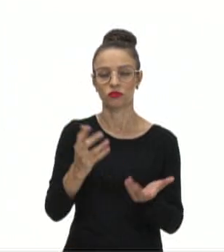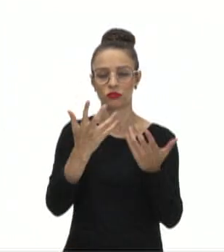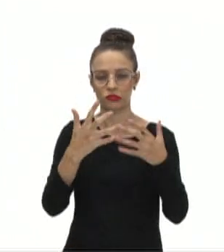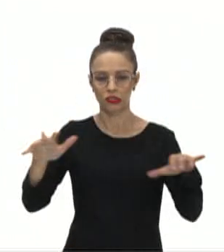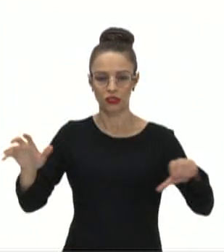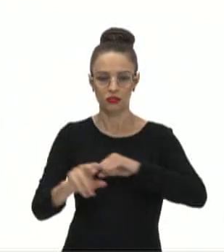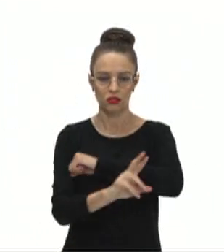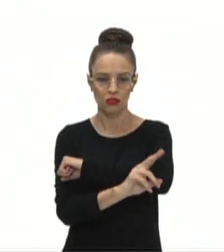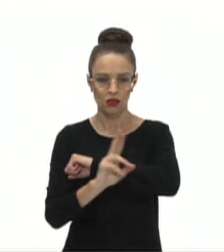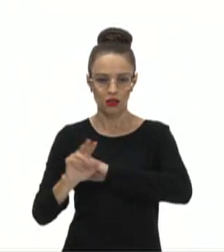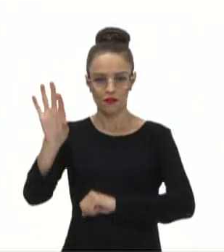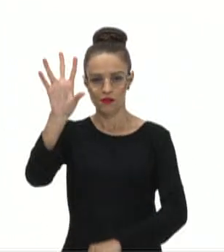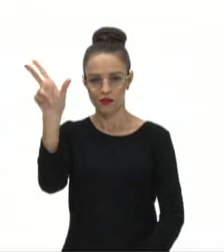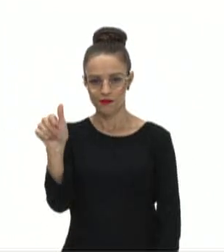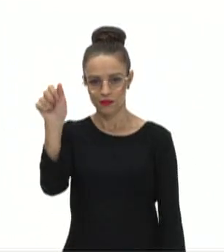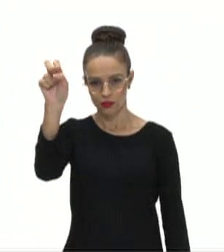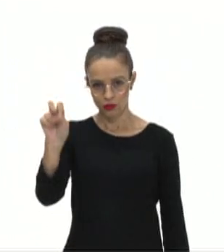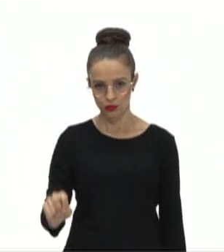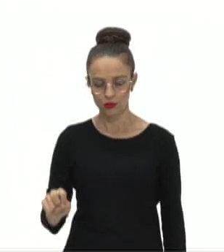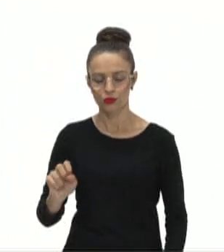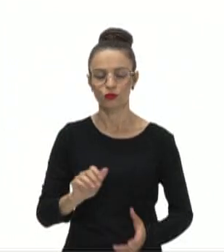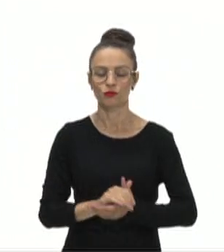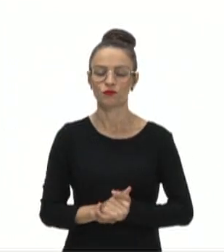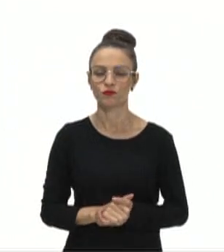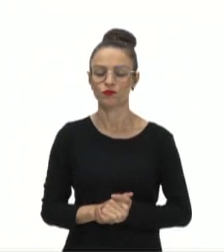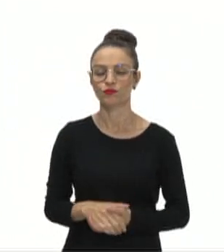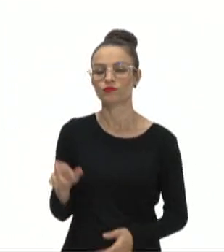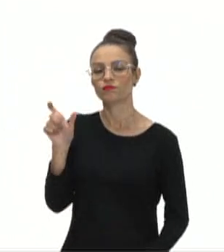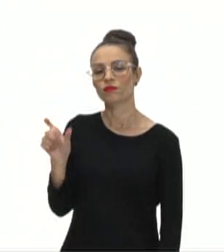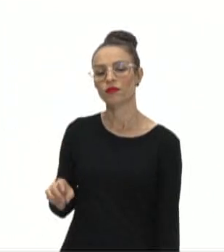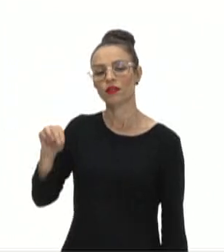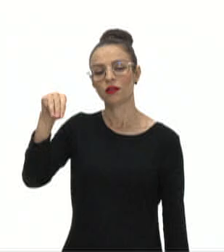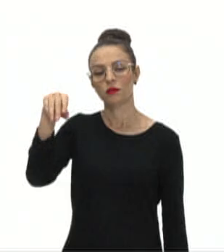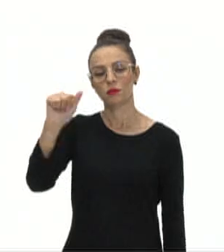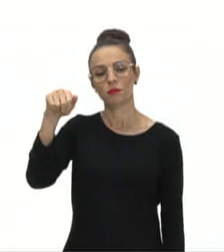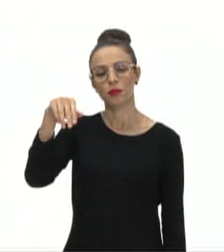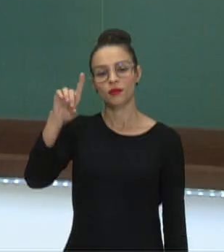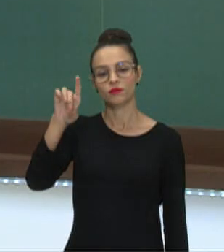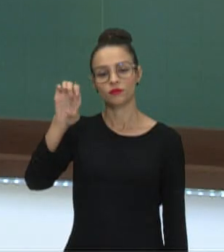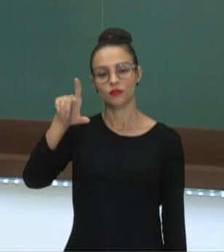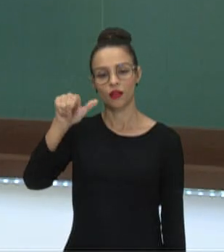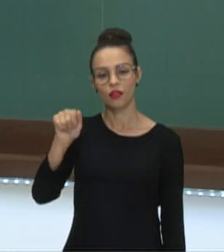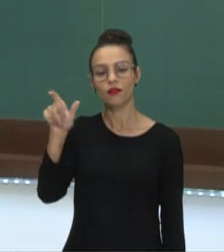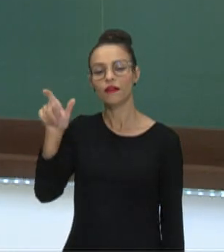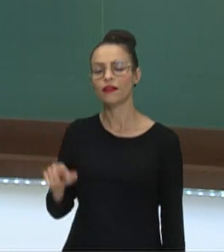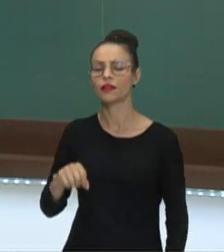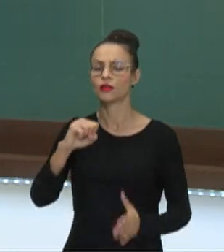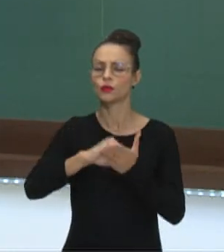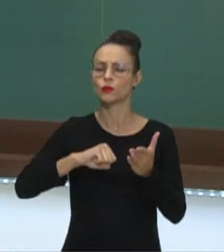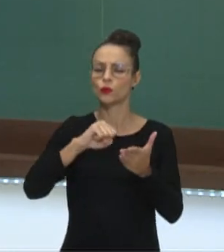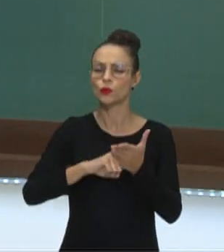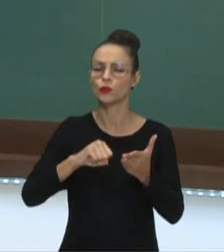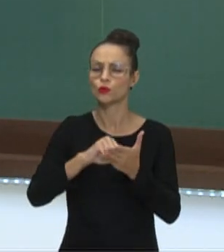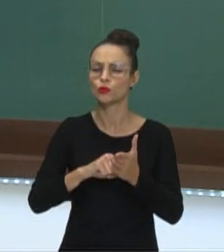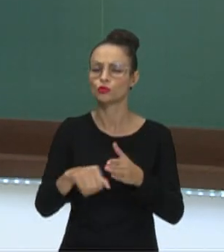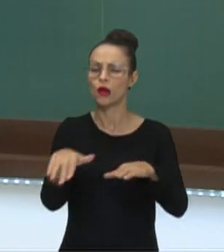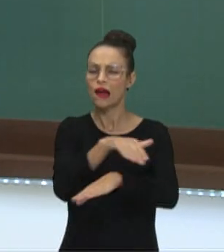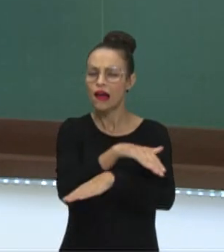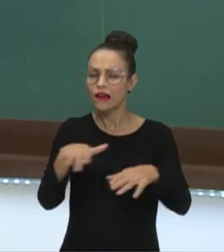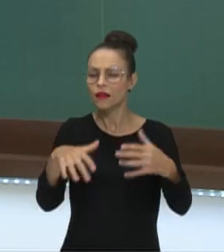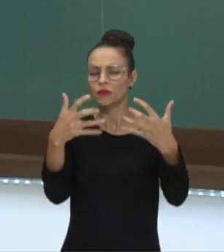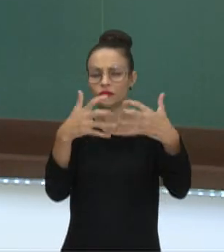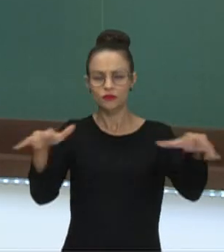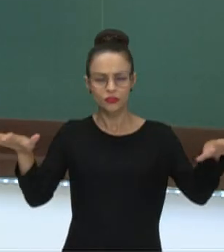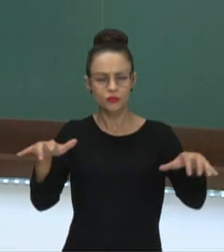na África do Sul, da separação. Nelson Mandela foi quem lutou pelo fim do apartheid, conseguiu,